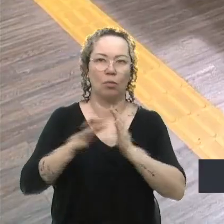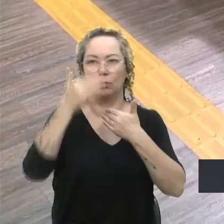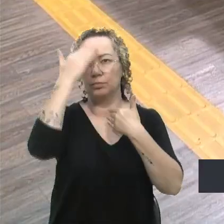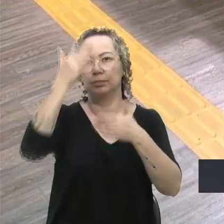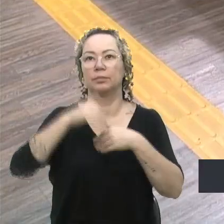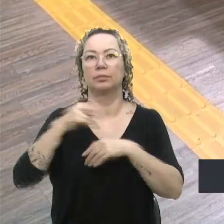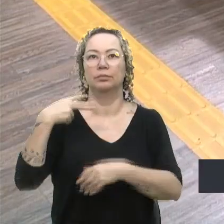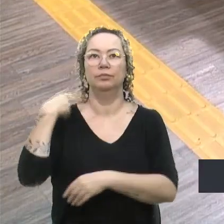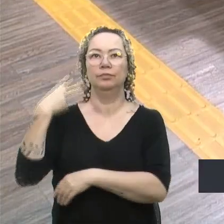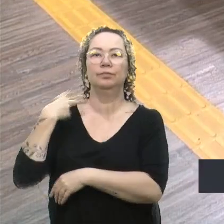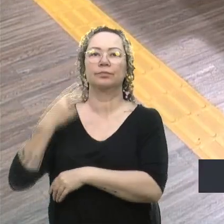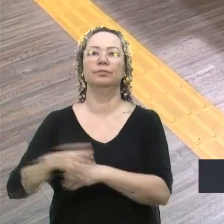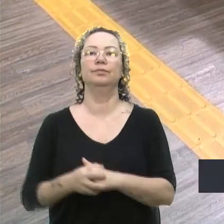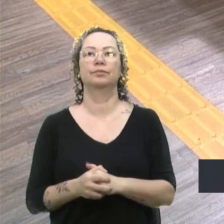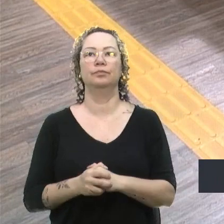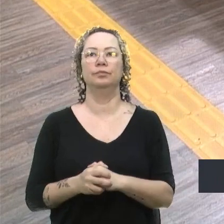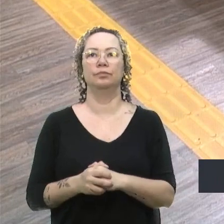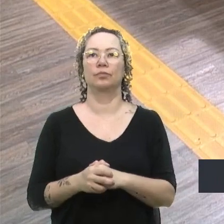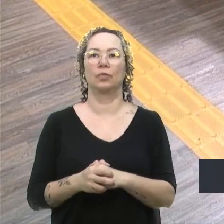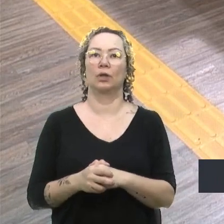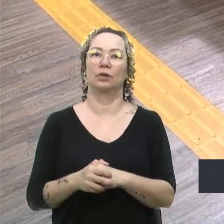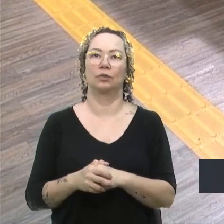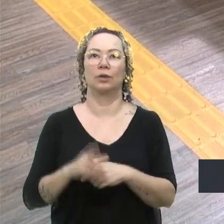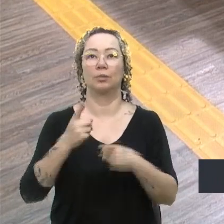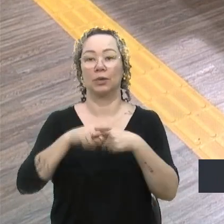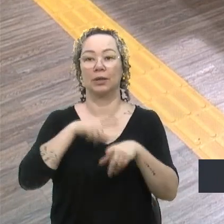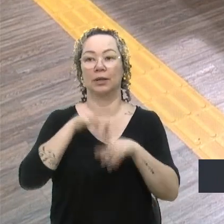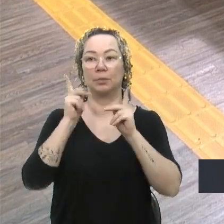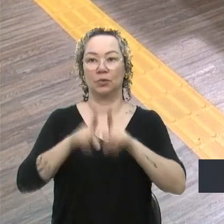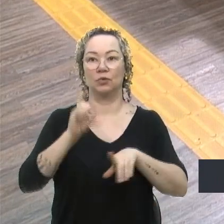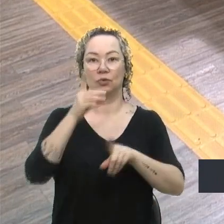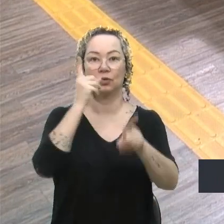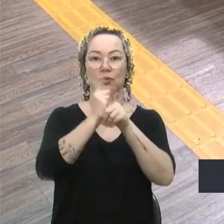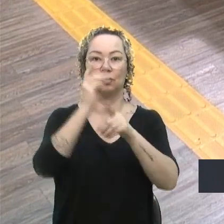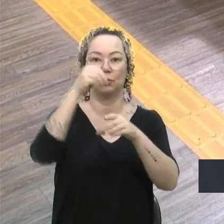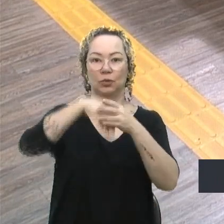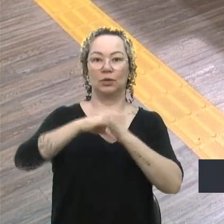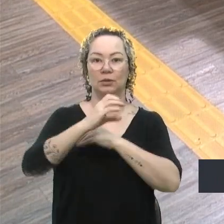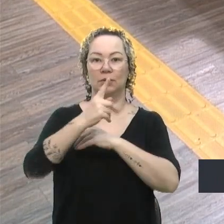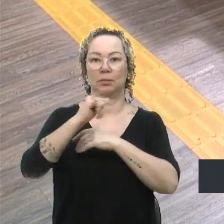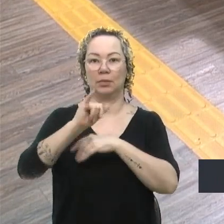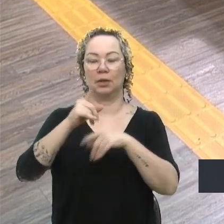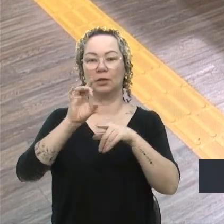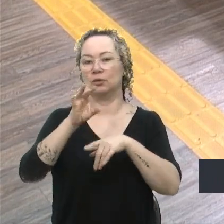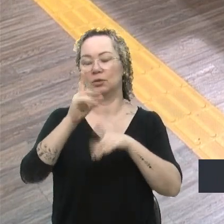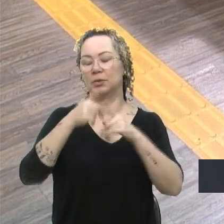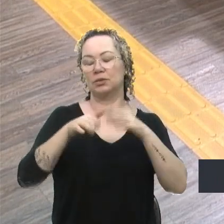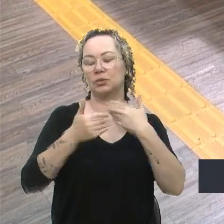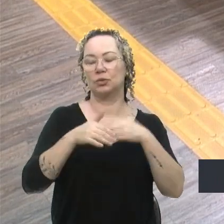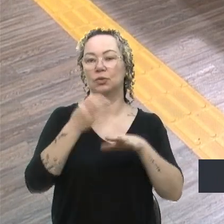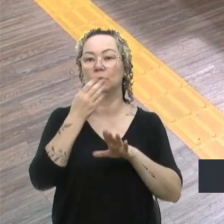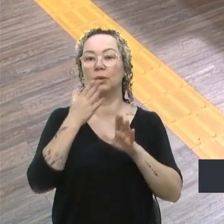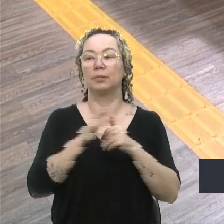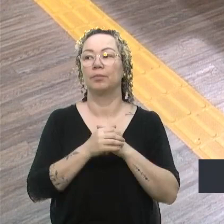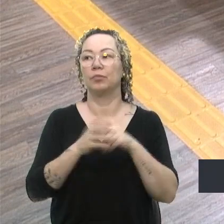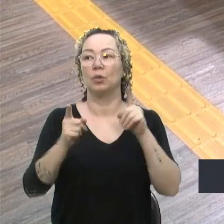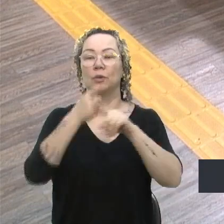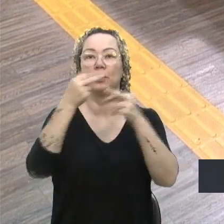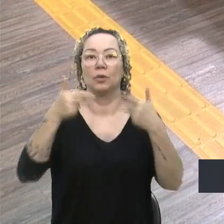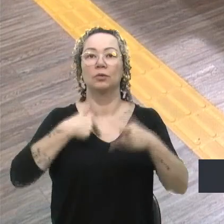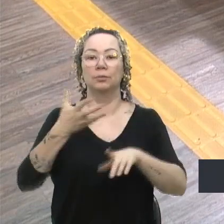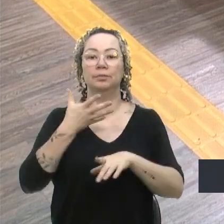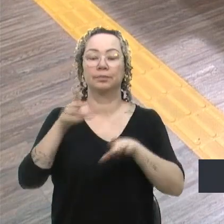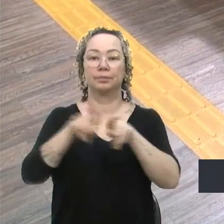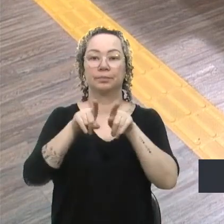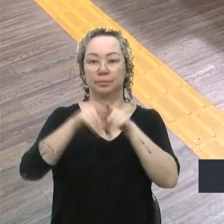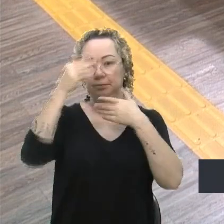vereador. Vereador Cadore, é que tem gente que só descobriu dentro da CPI por isso, mas tudo bem. Primeiramente, eu gostaria também de agradecer